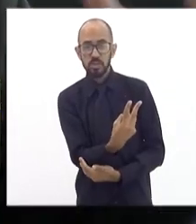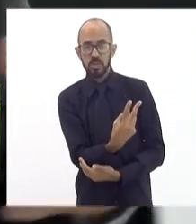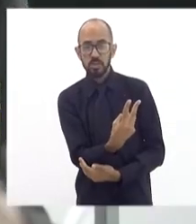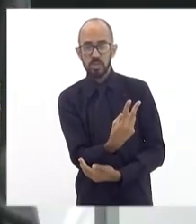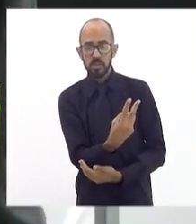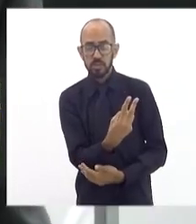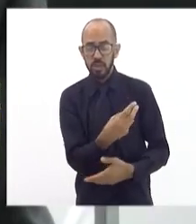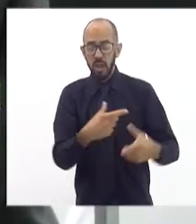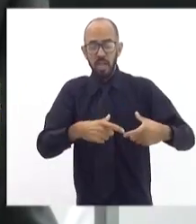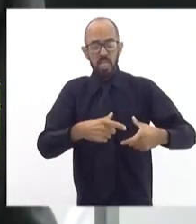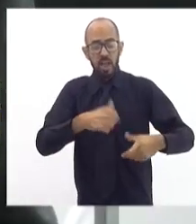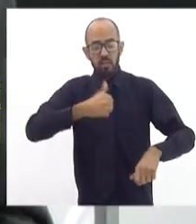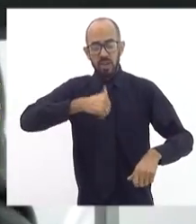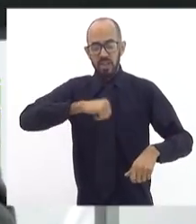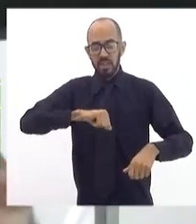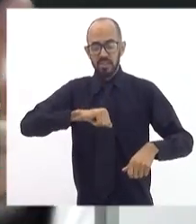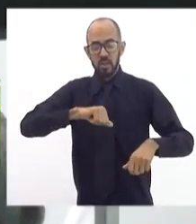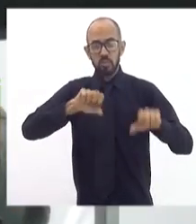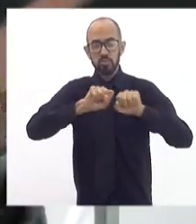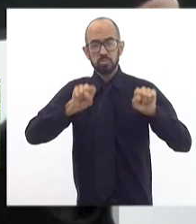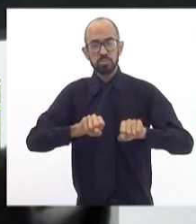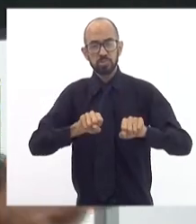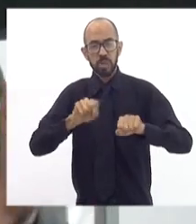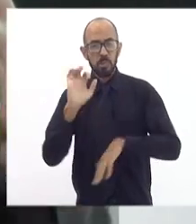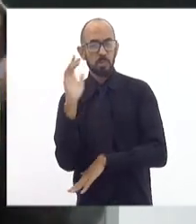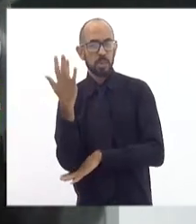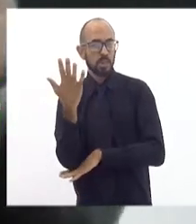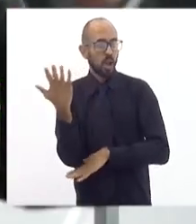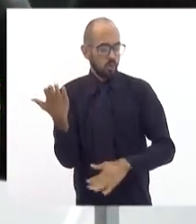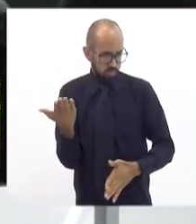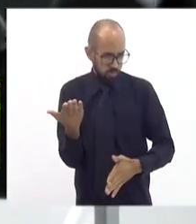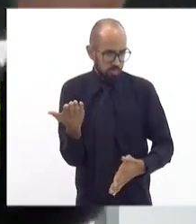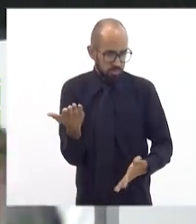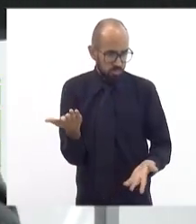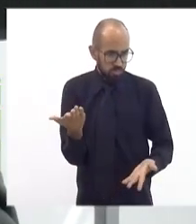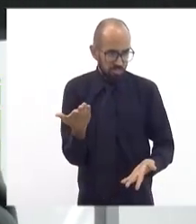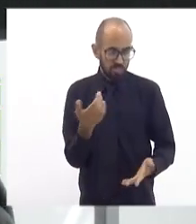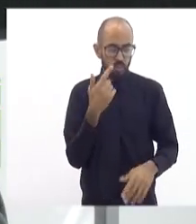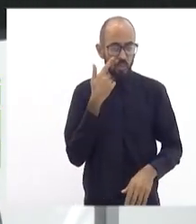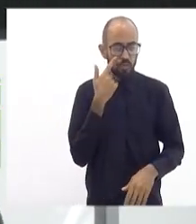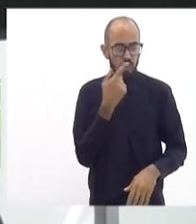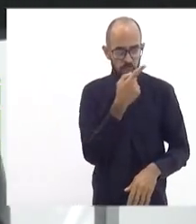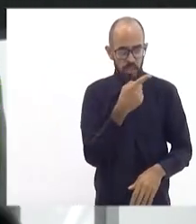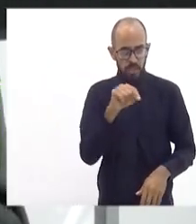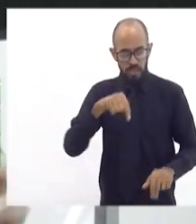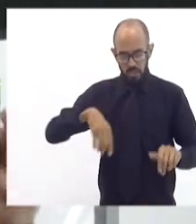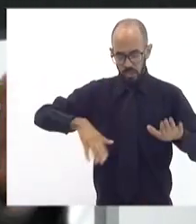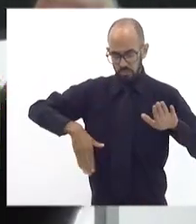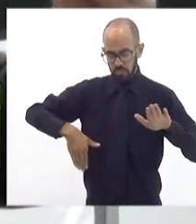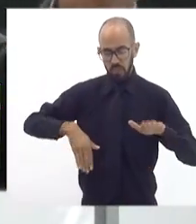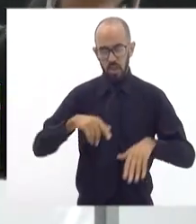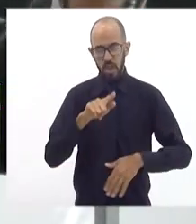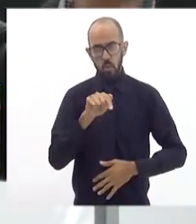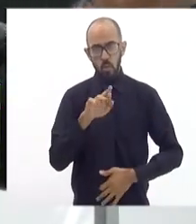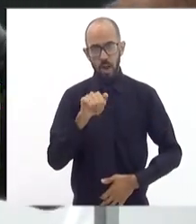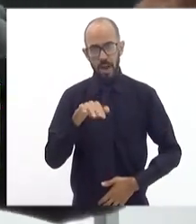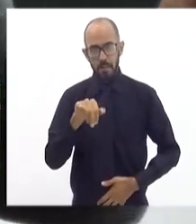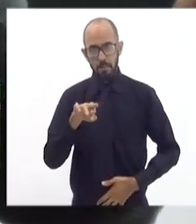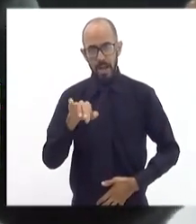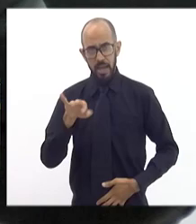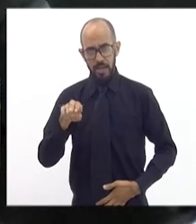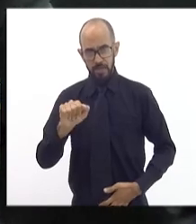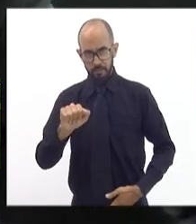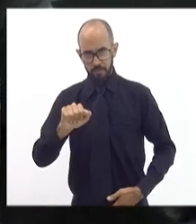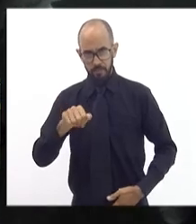sistêmica ambiental e e vamos aqui pertinho na Baía de Guanabara sente propõe